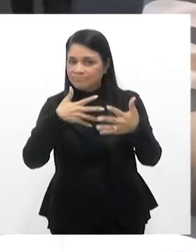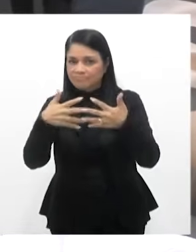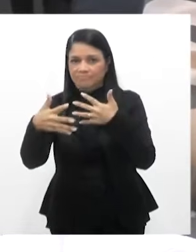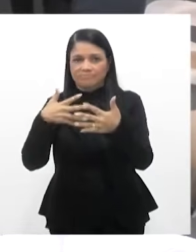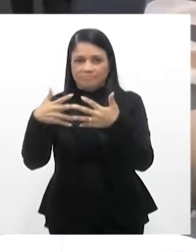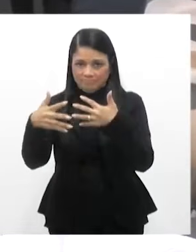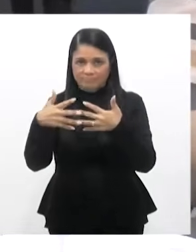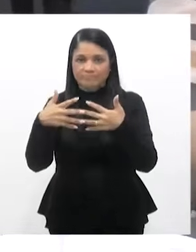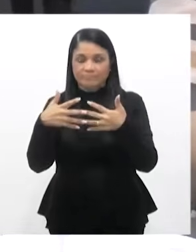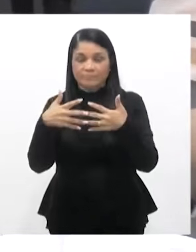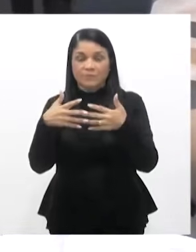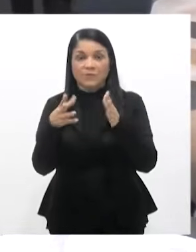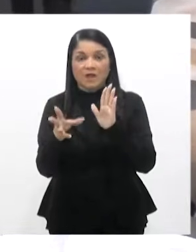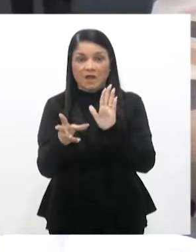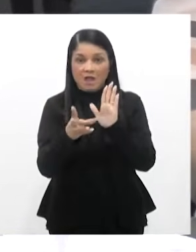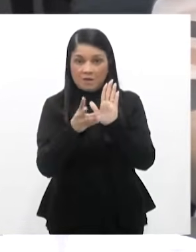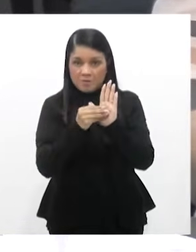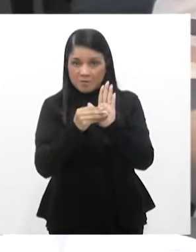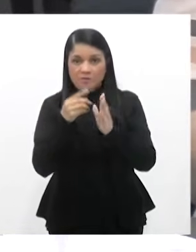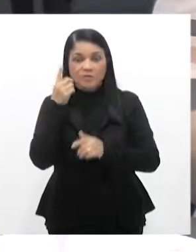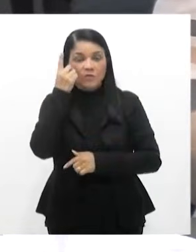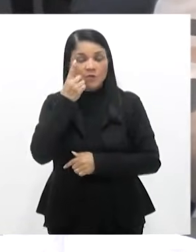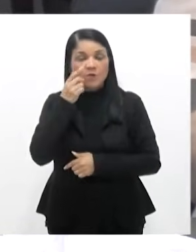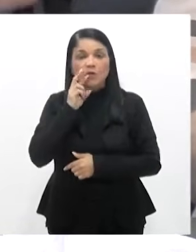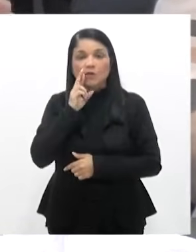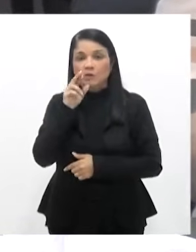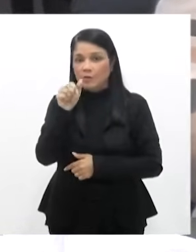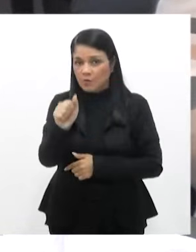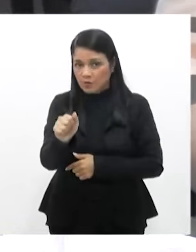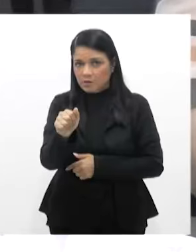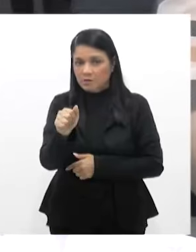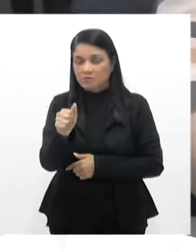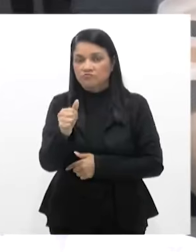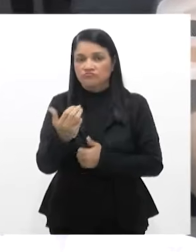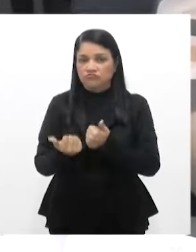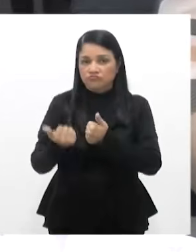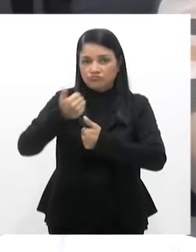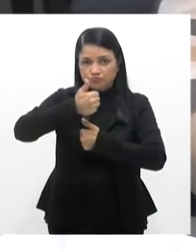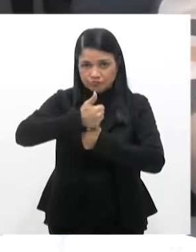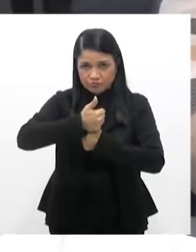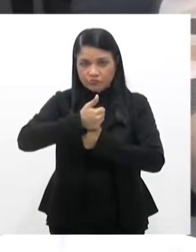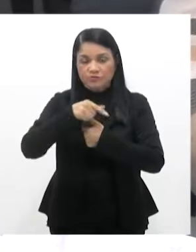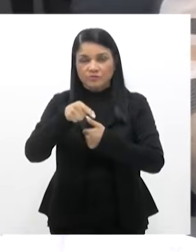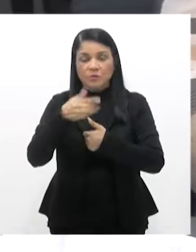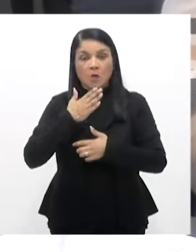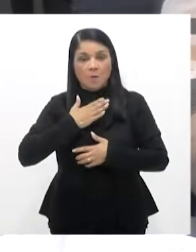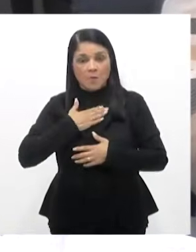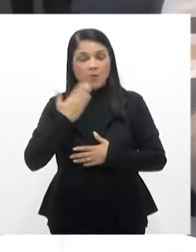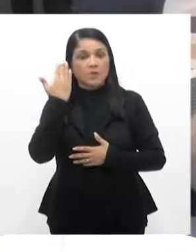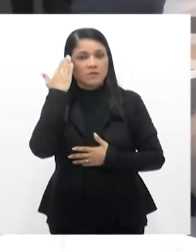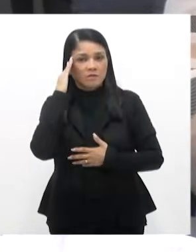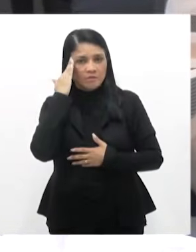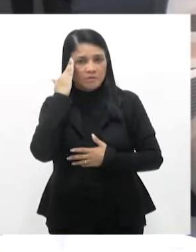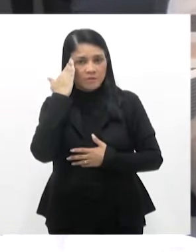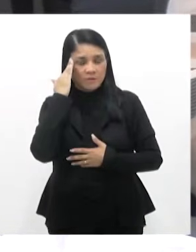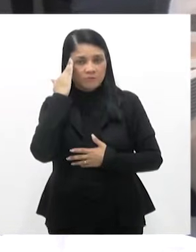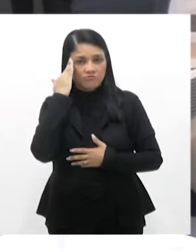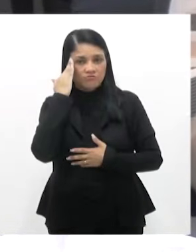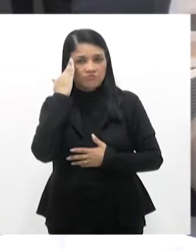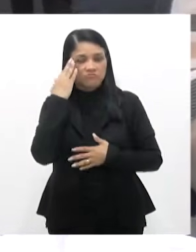A emenda do deputado Amorim, incluída no substitutivo, no meu entendimento, está